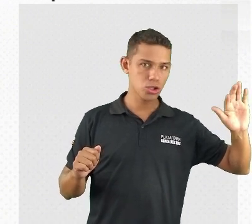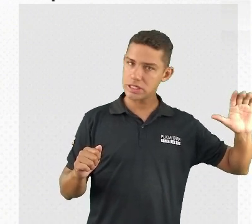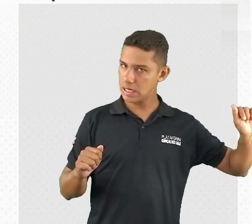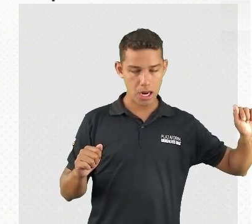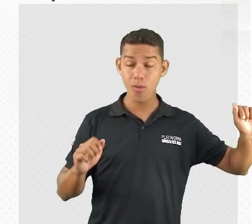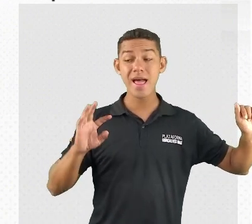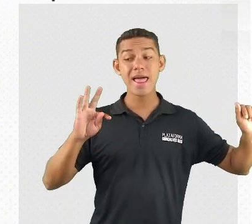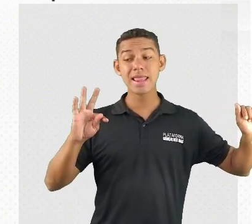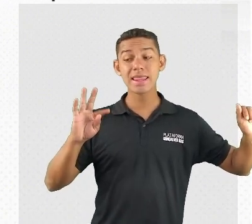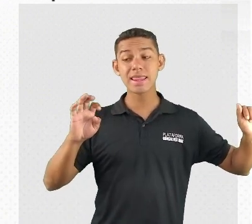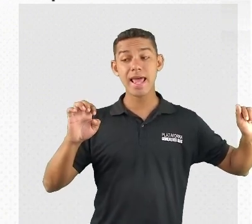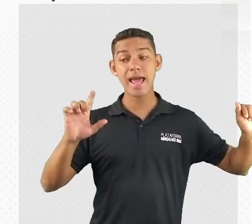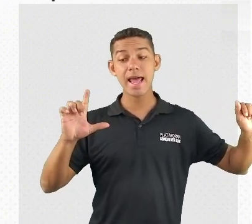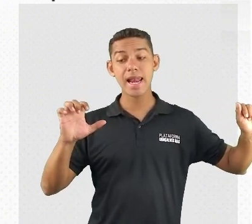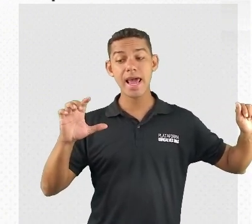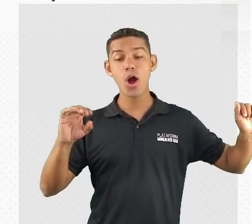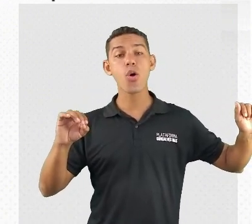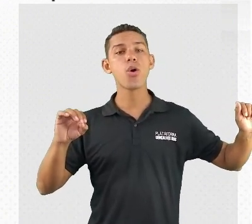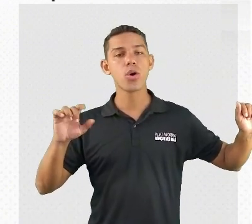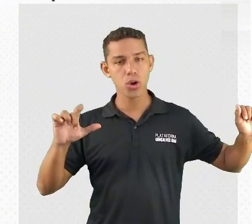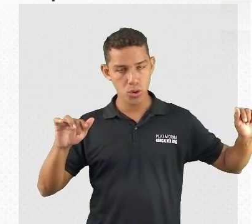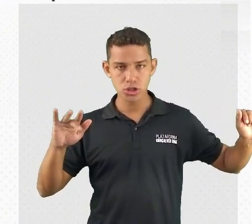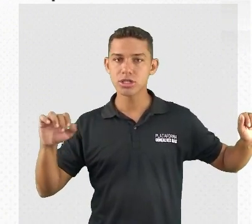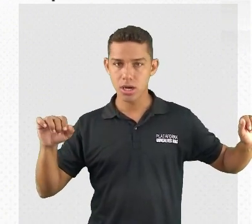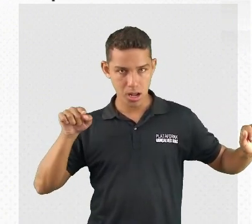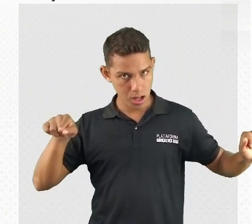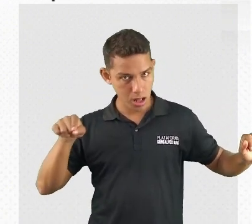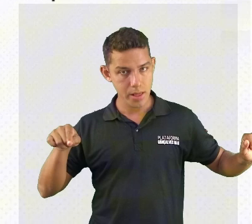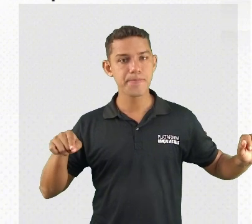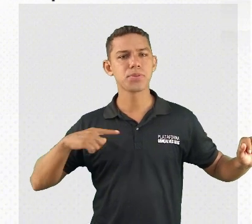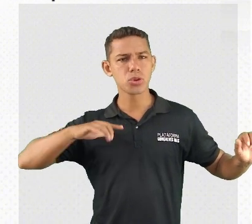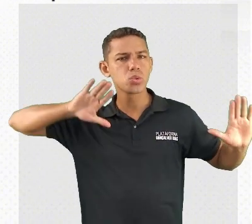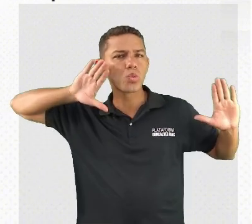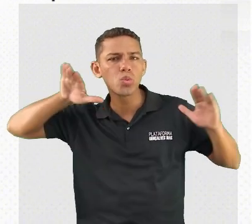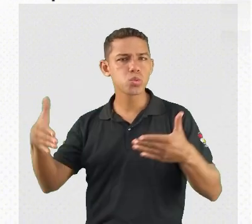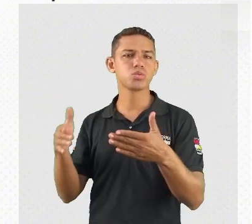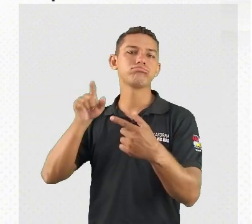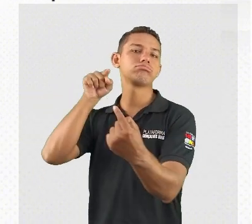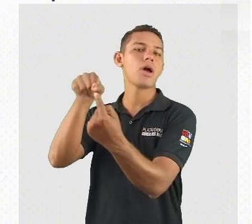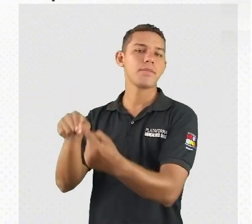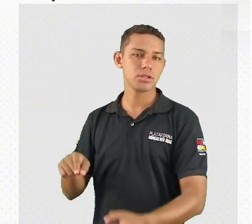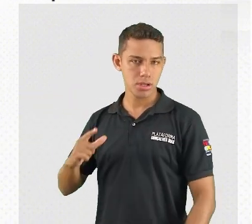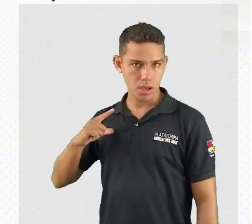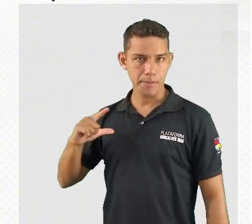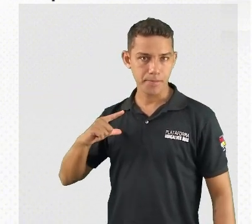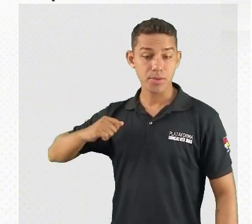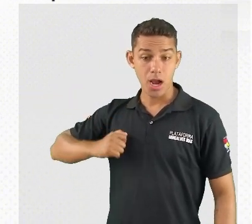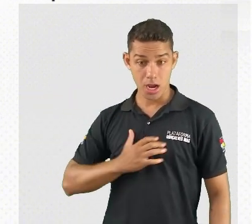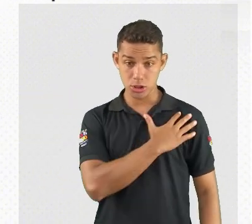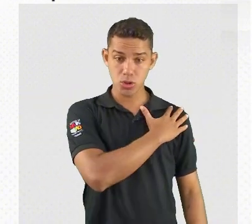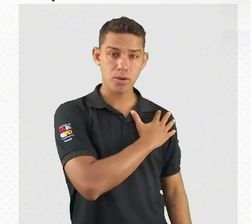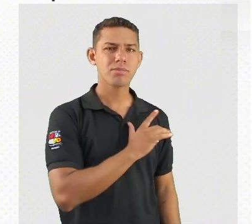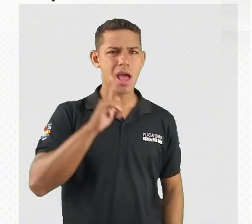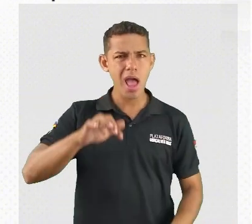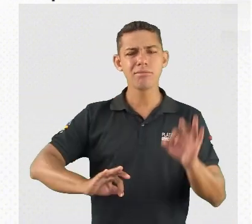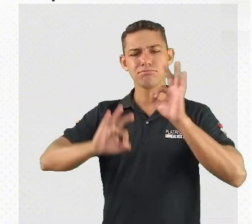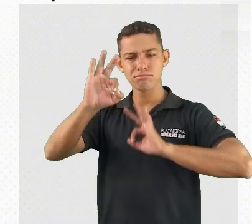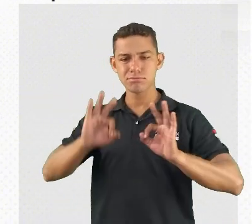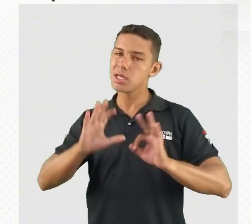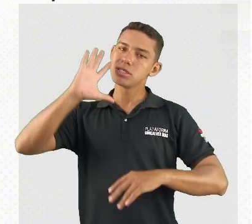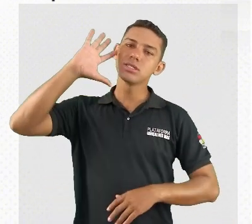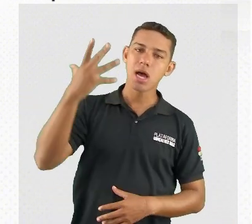teleológica porque tudo para Aristóteles tem uma finalidade. E essa finalidade é a plena realização desse